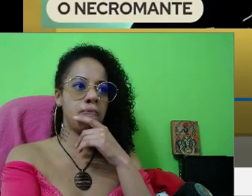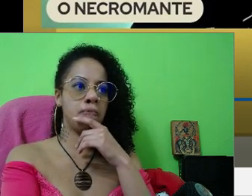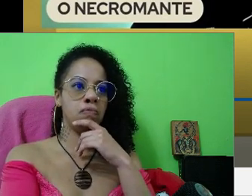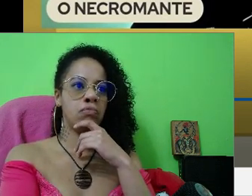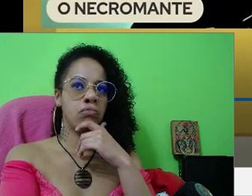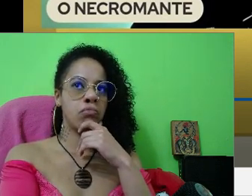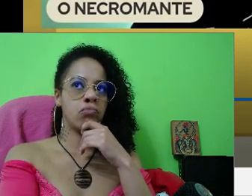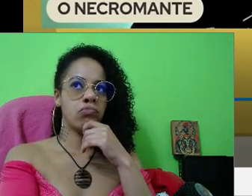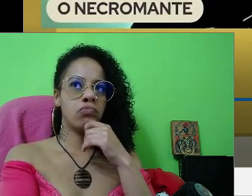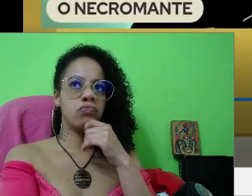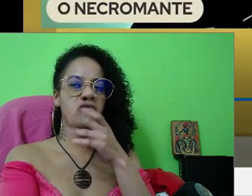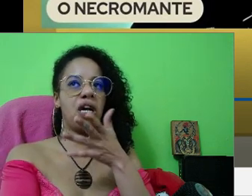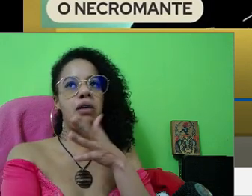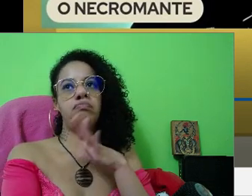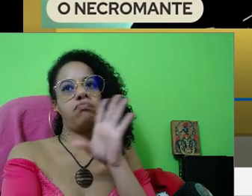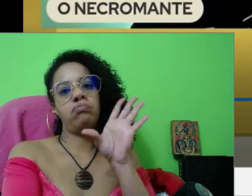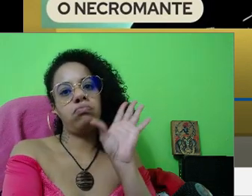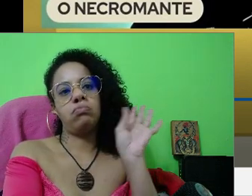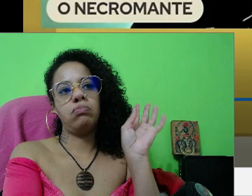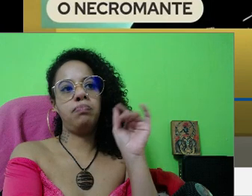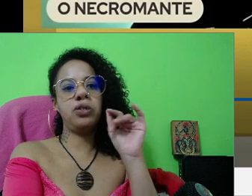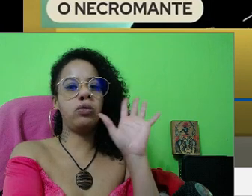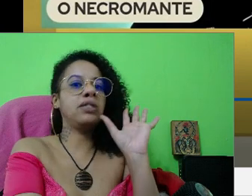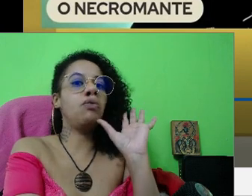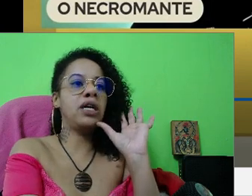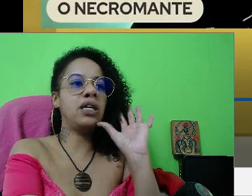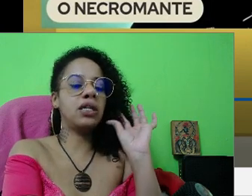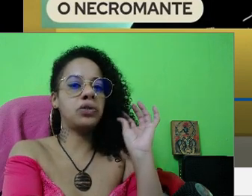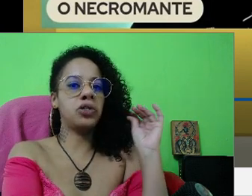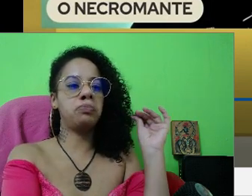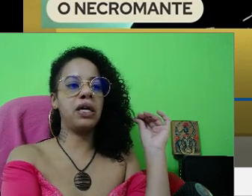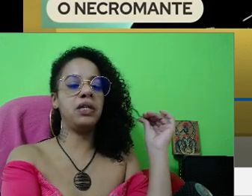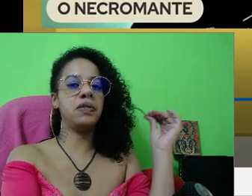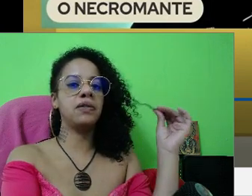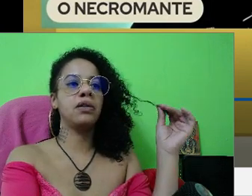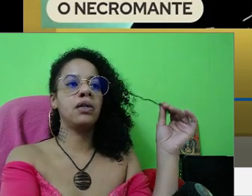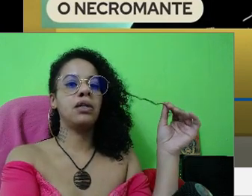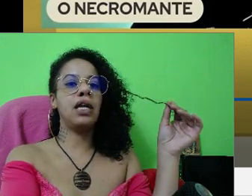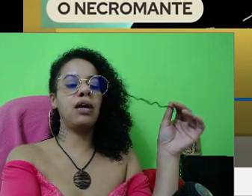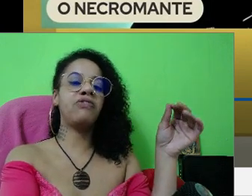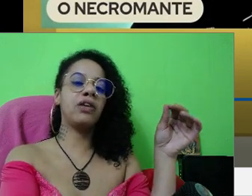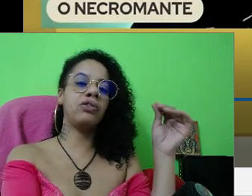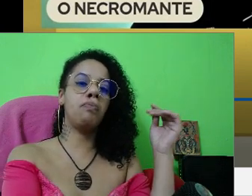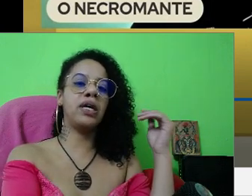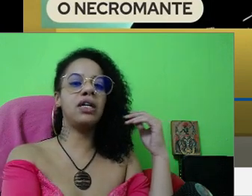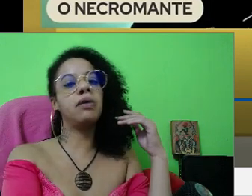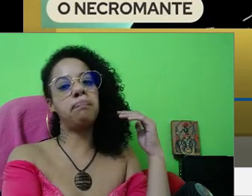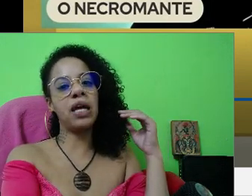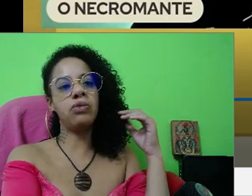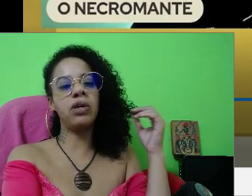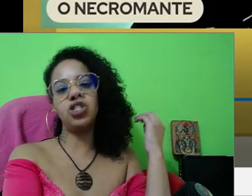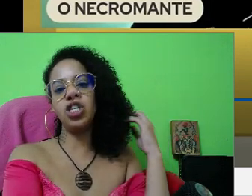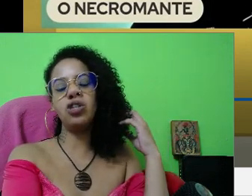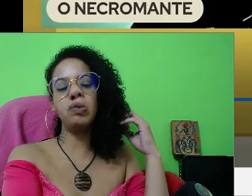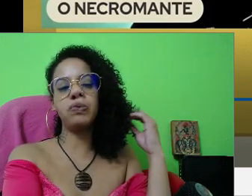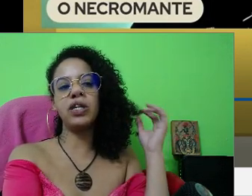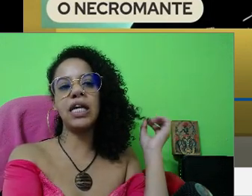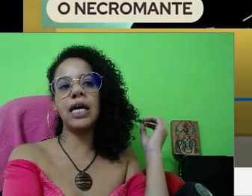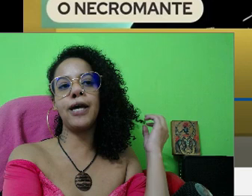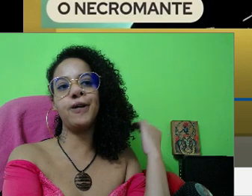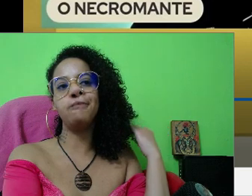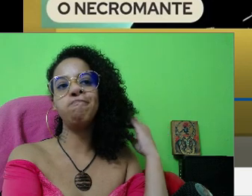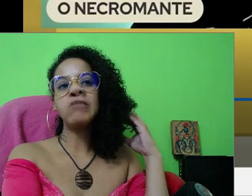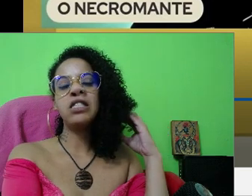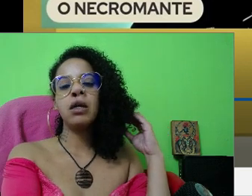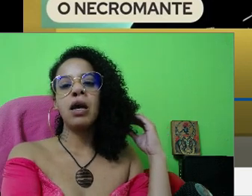né não sei pessoas não brancas do nosso país né eu falo não Branco e Preto retinto